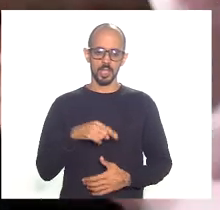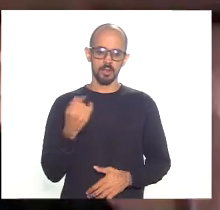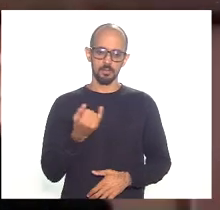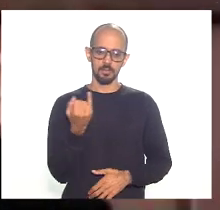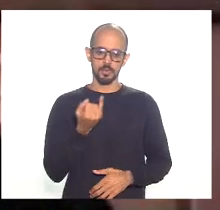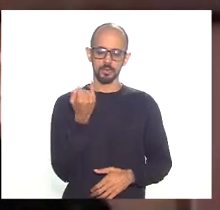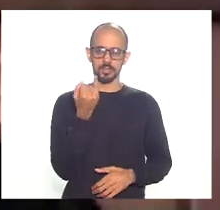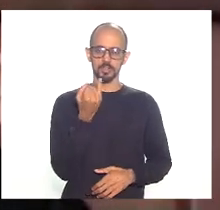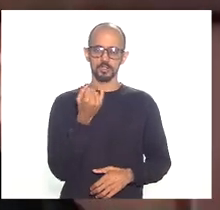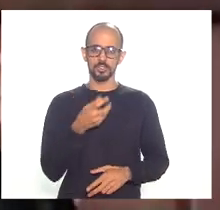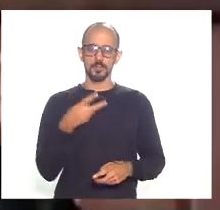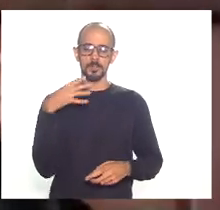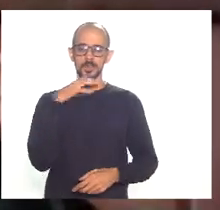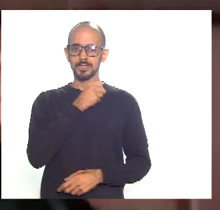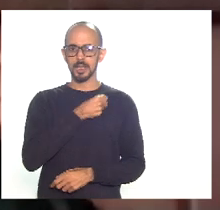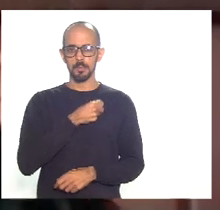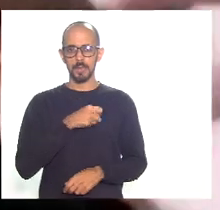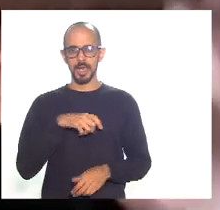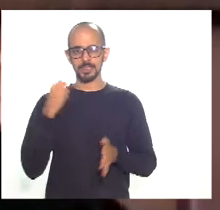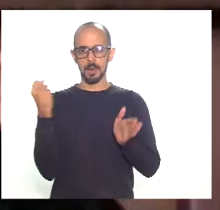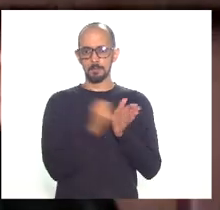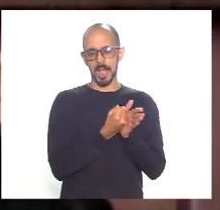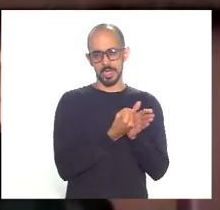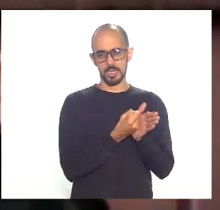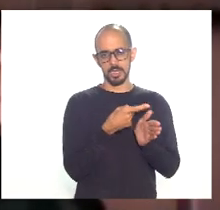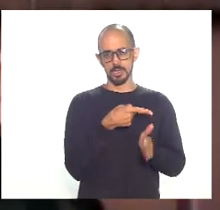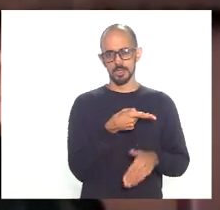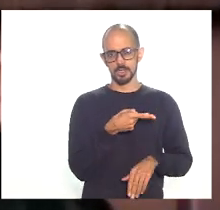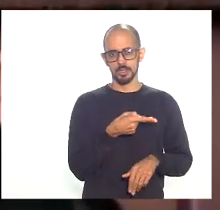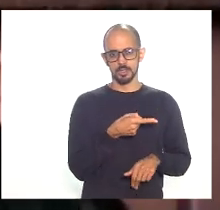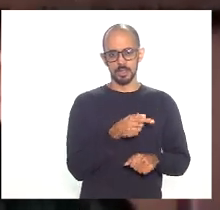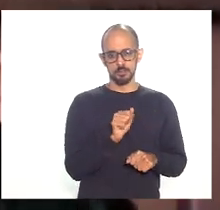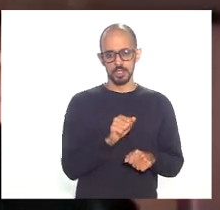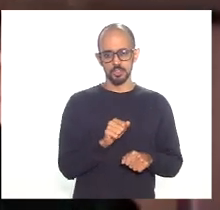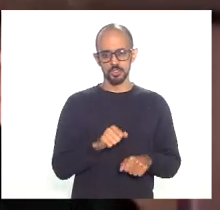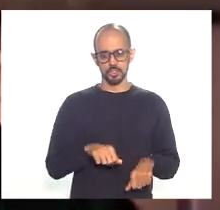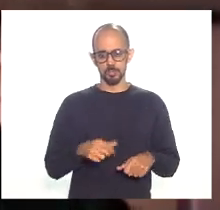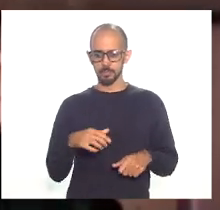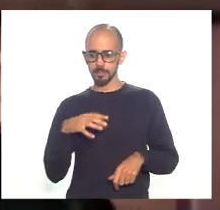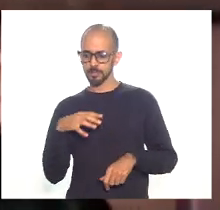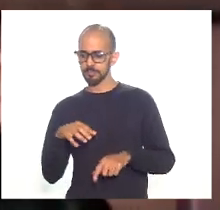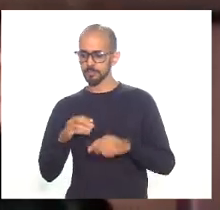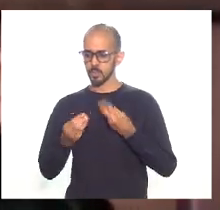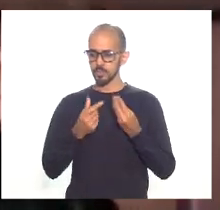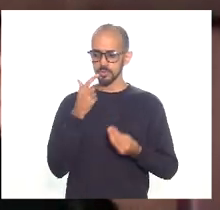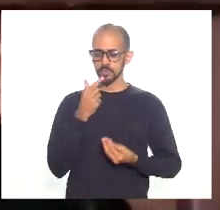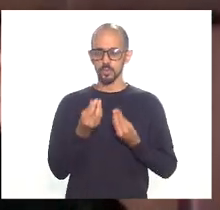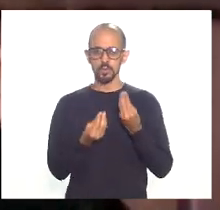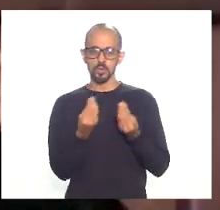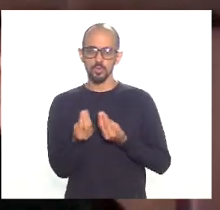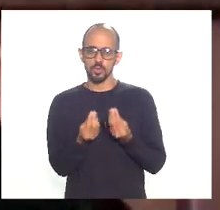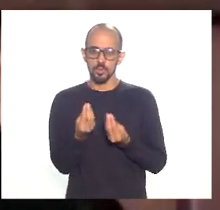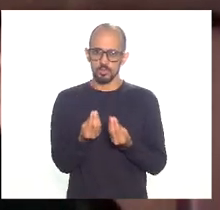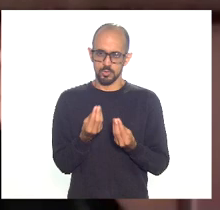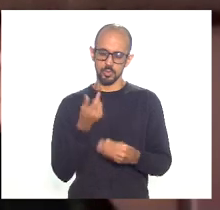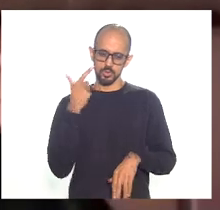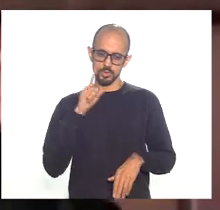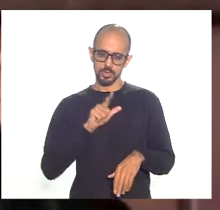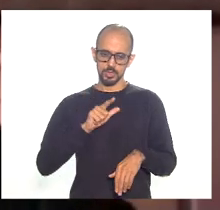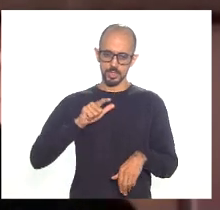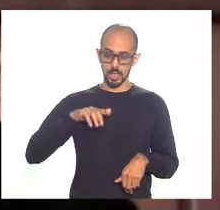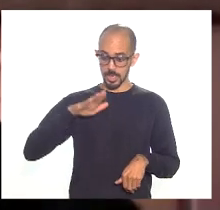marca fundamental de guardar e resguardar a nossa infância, a nossa adolescência,